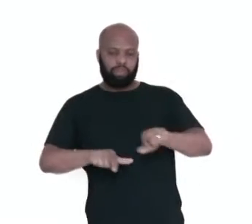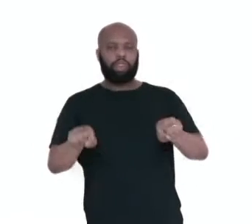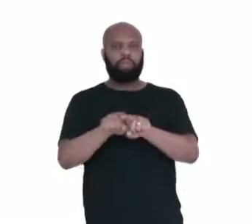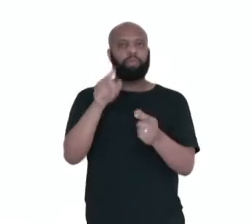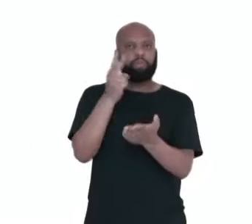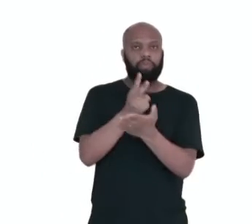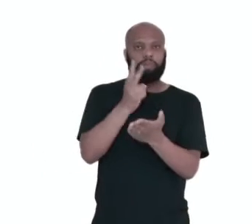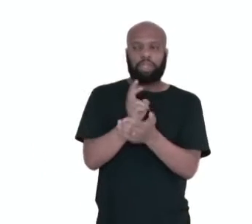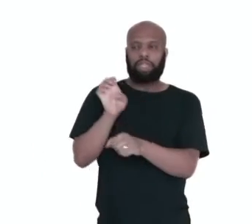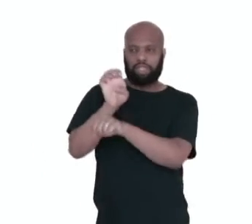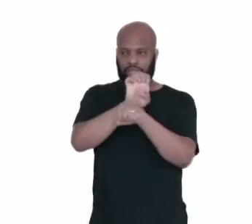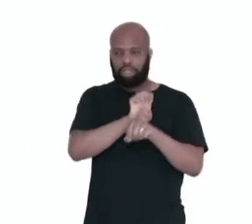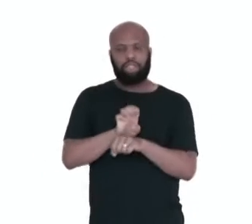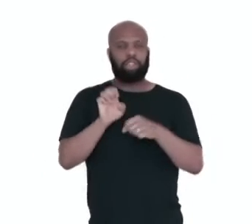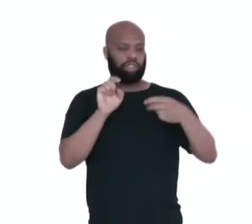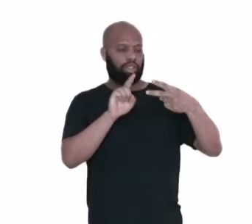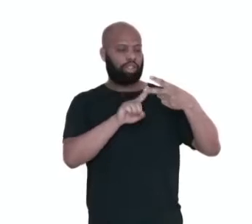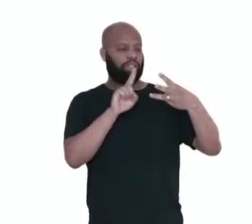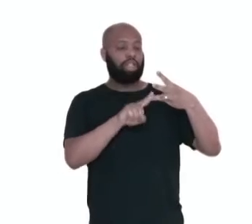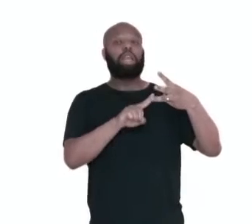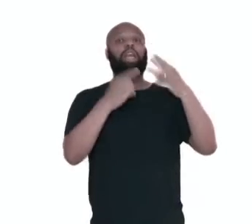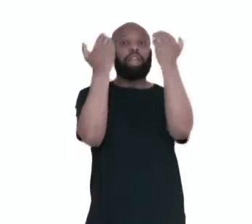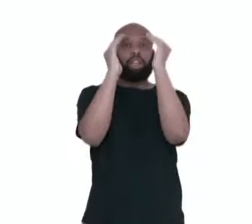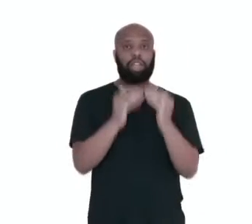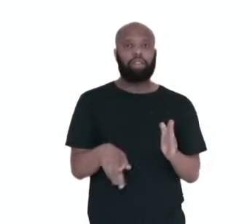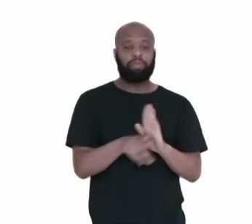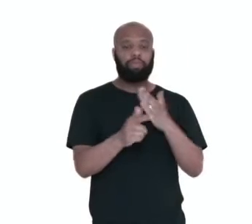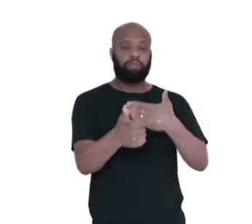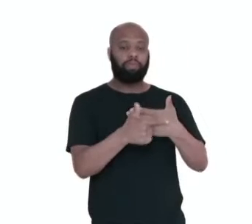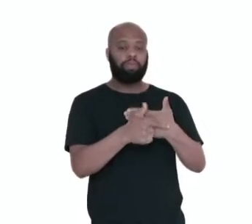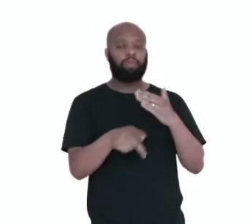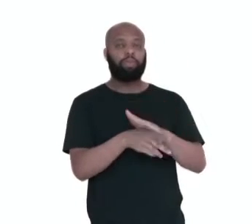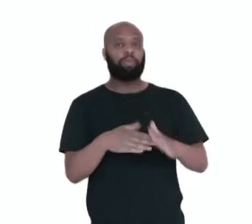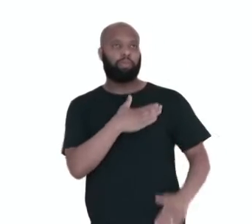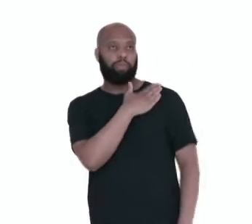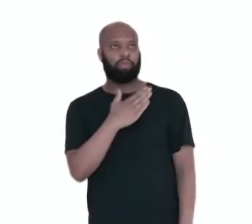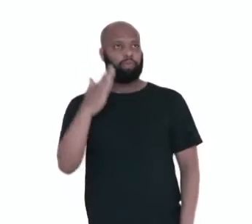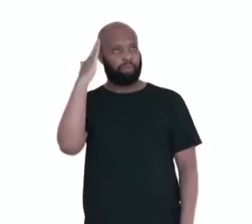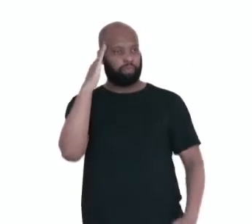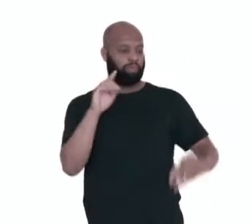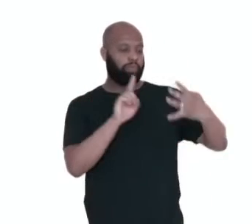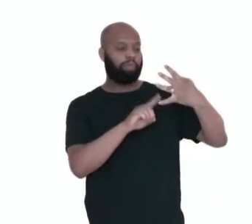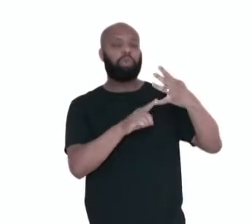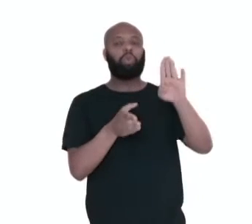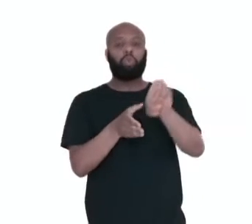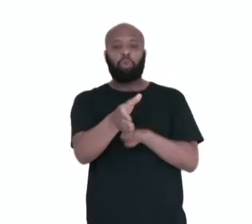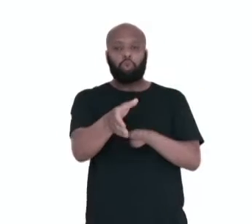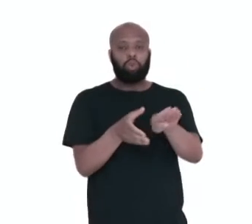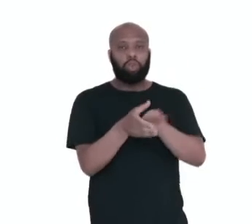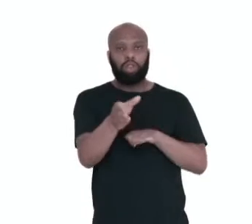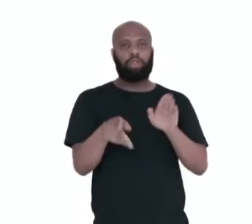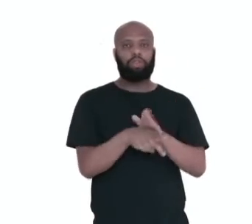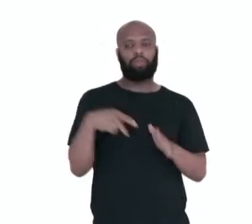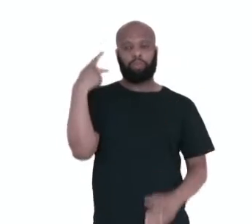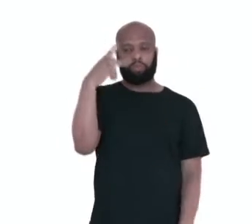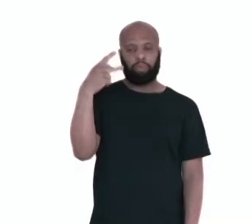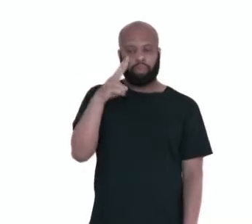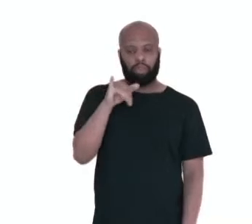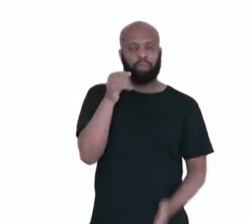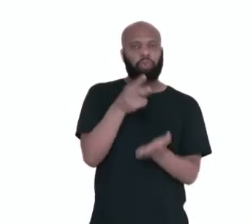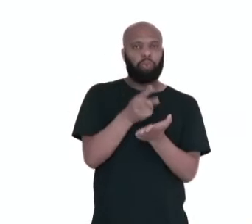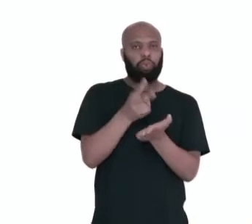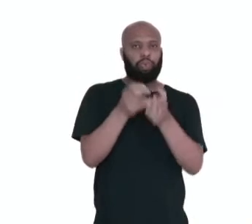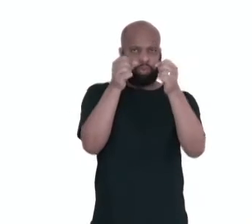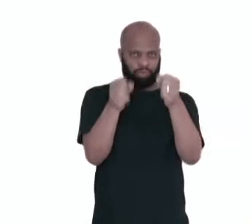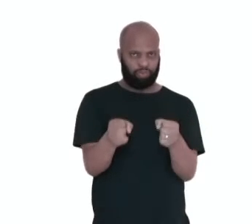conservar os estados, a análise do papel dos militares e os conselhos aos políticos para a manutenção